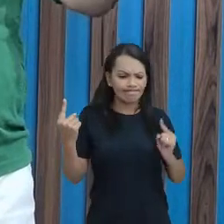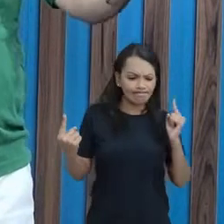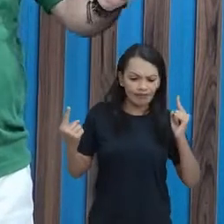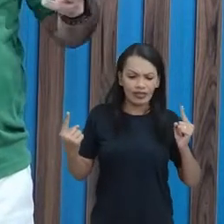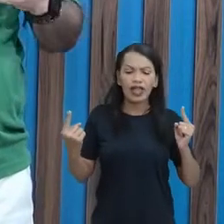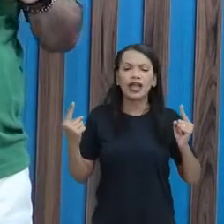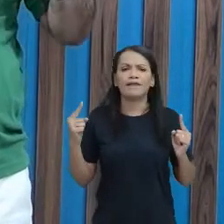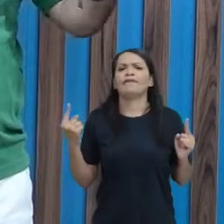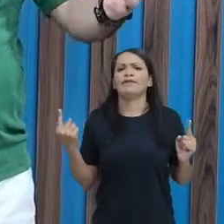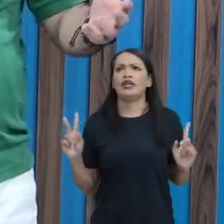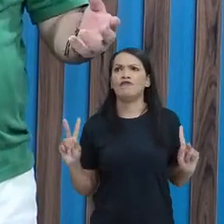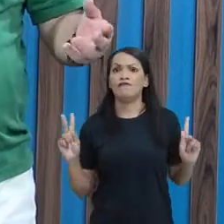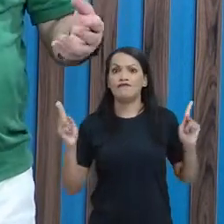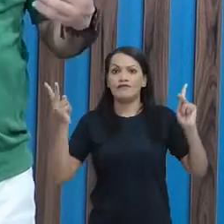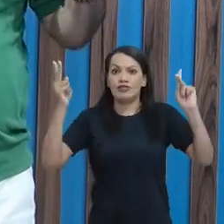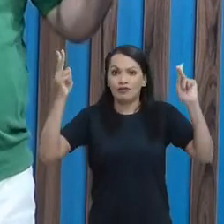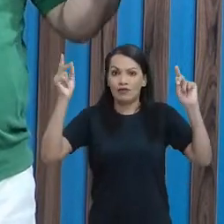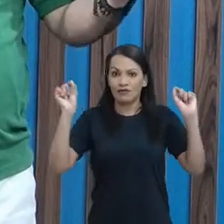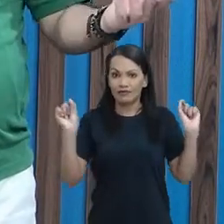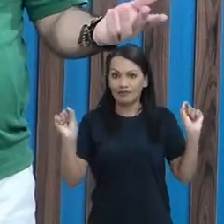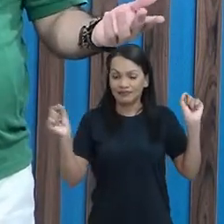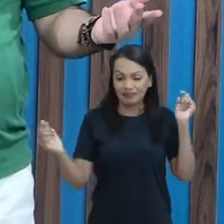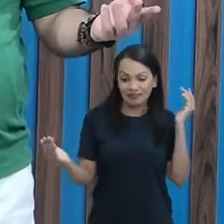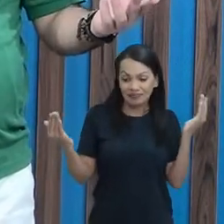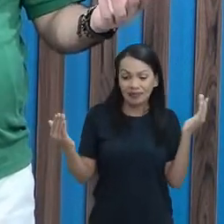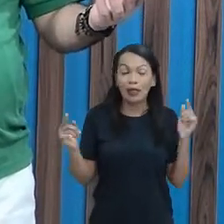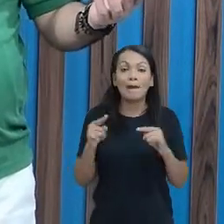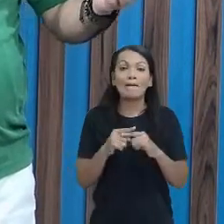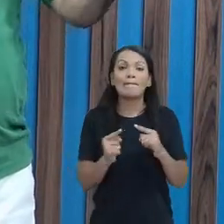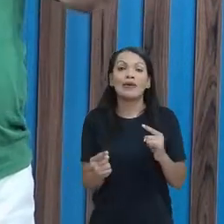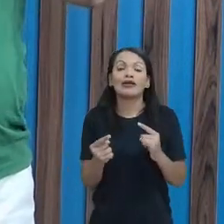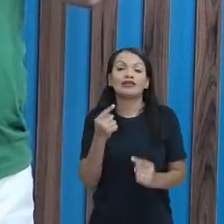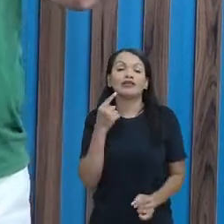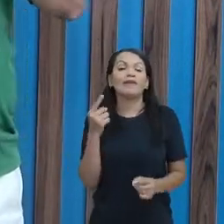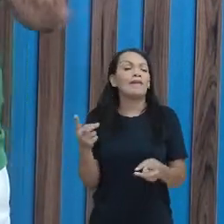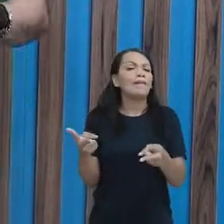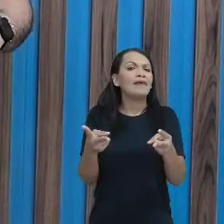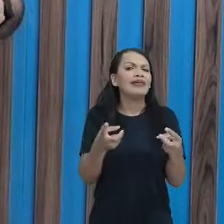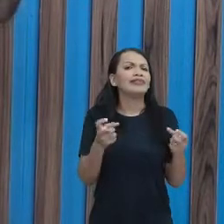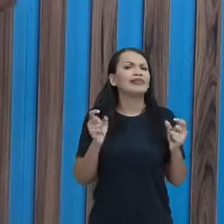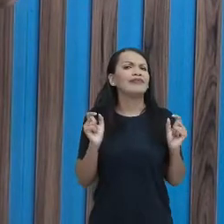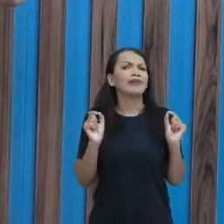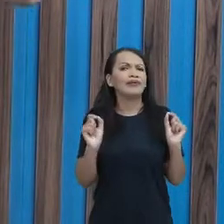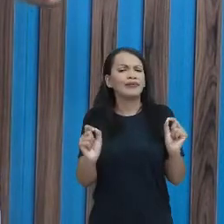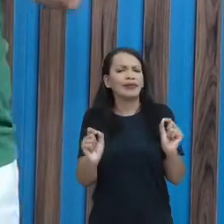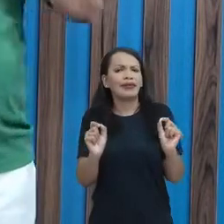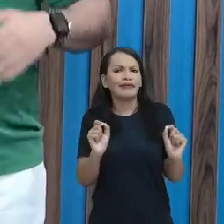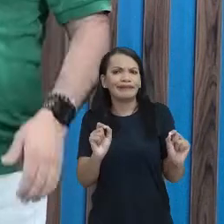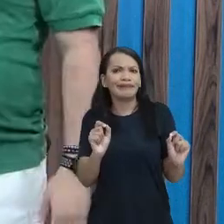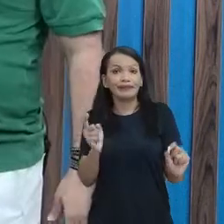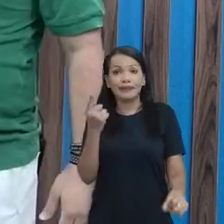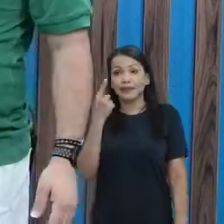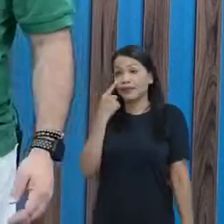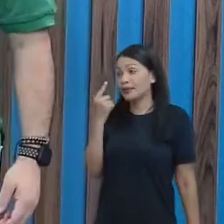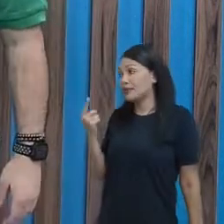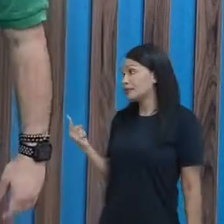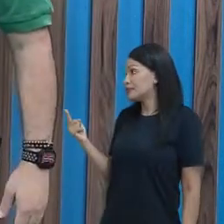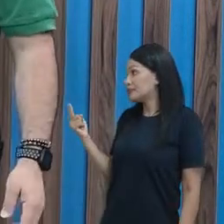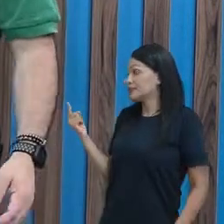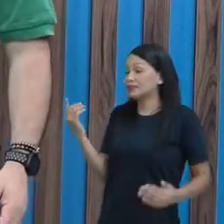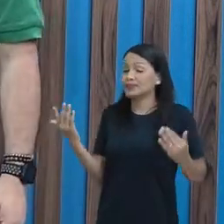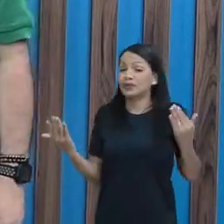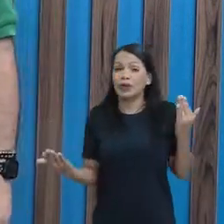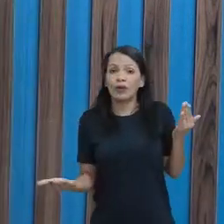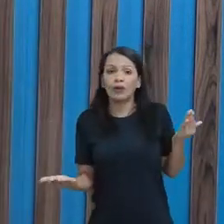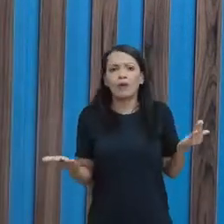dois lados aí, no equilíbrio. Só que a gente vai observar que esse equilíbrio, ele